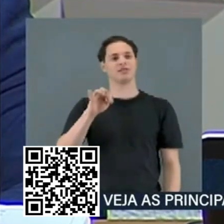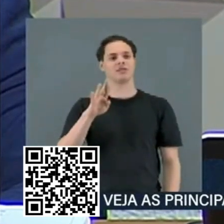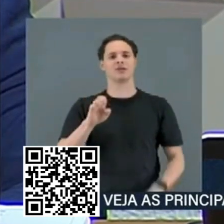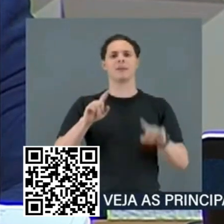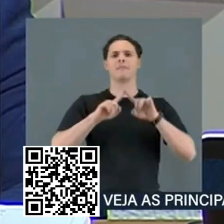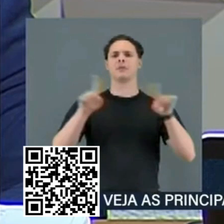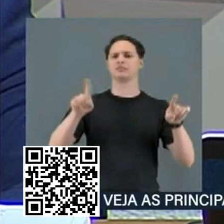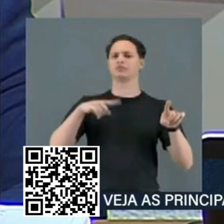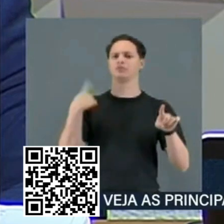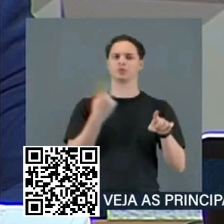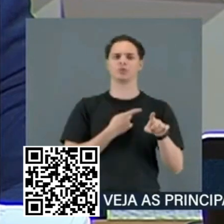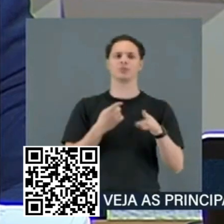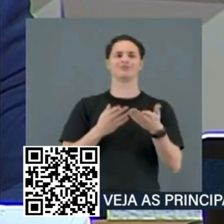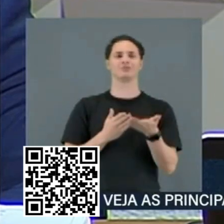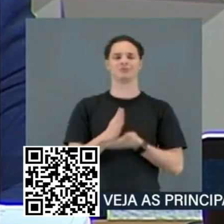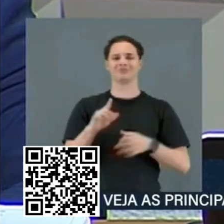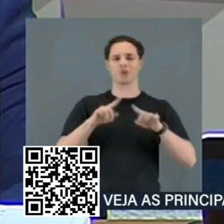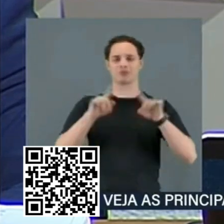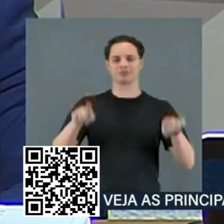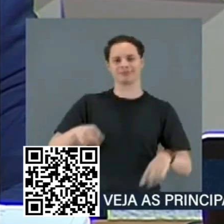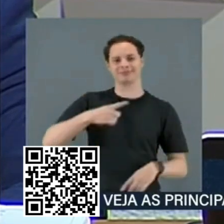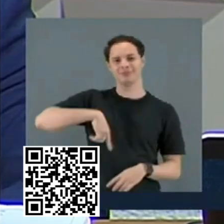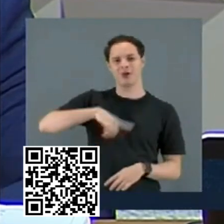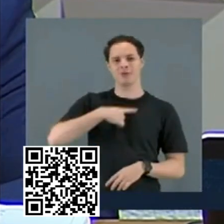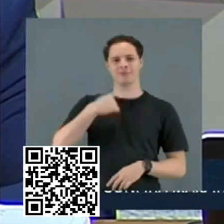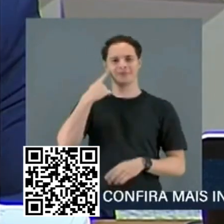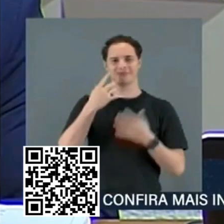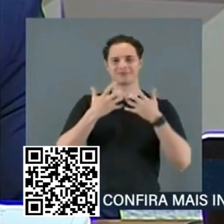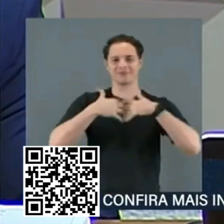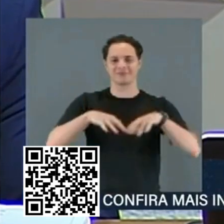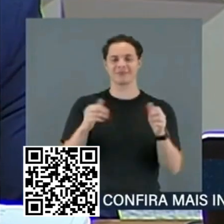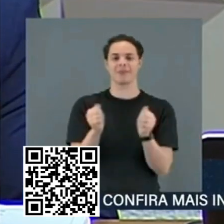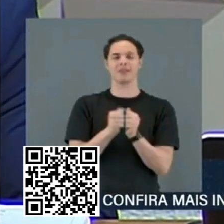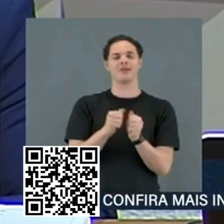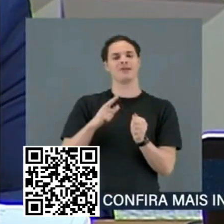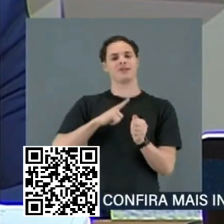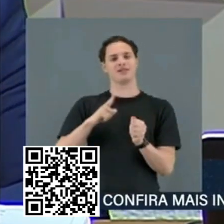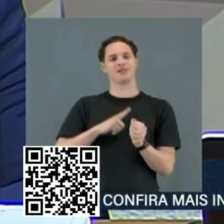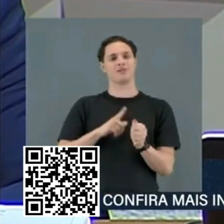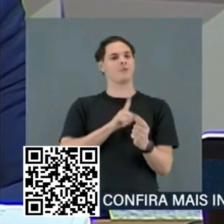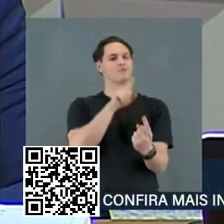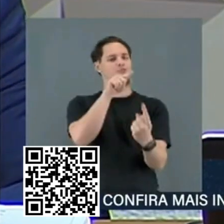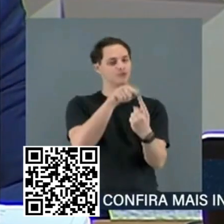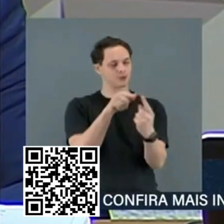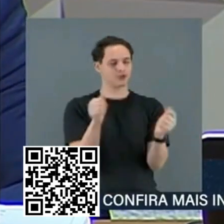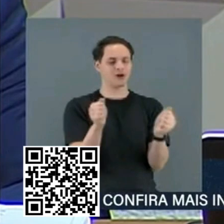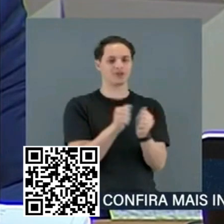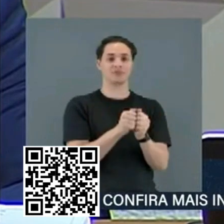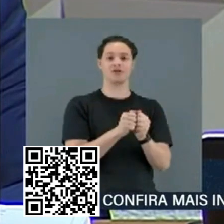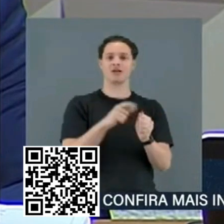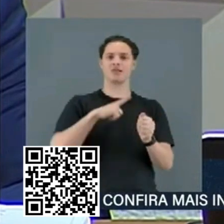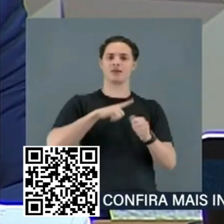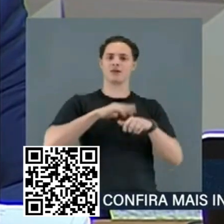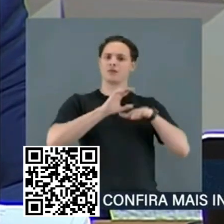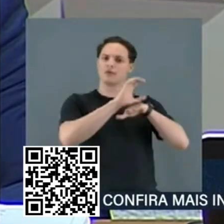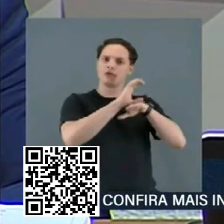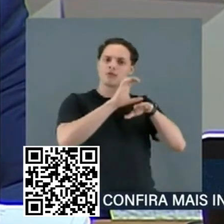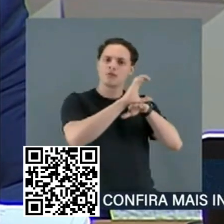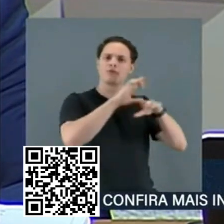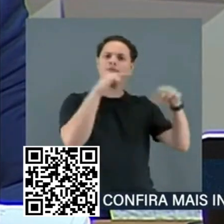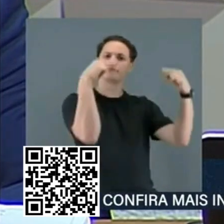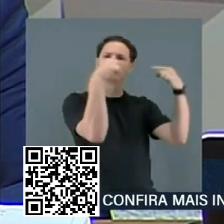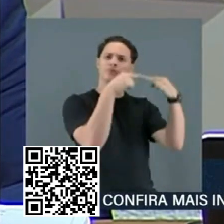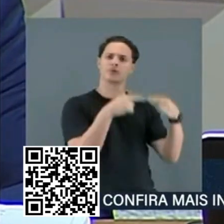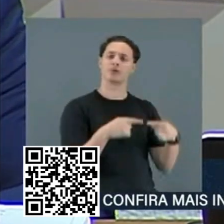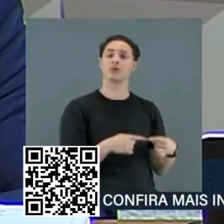não autoriza a direção da entidade a promover desvio de função na finalidade constitucionalmente